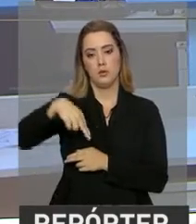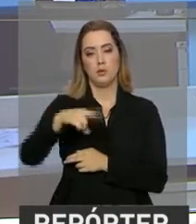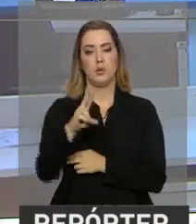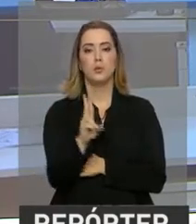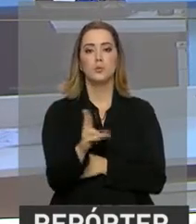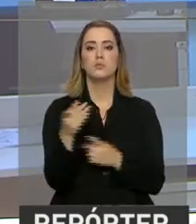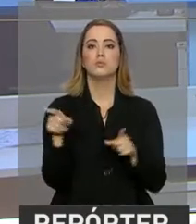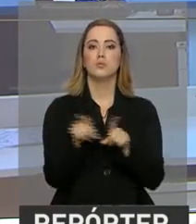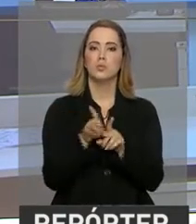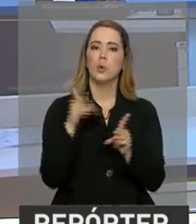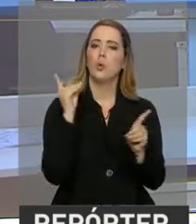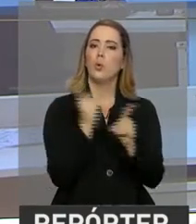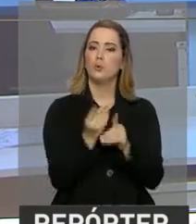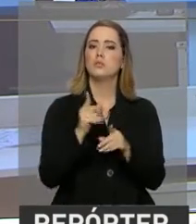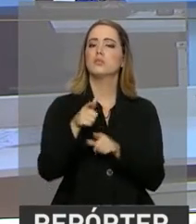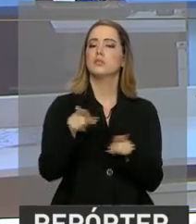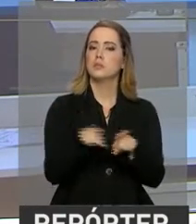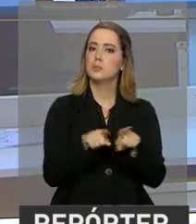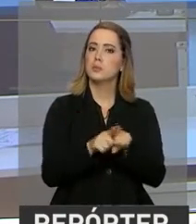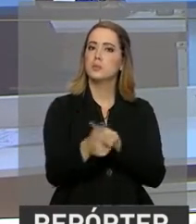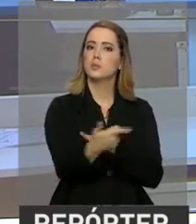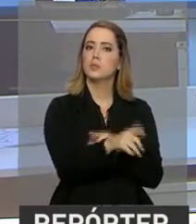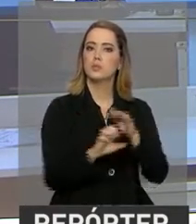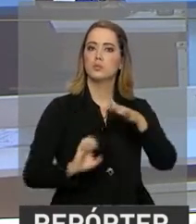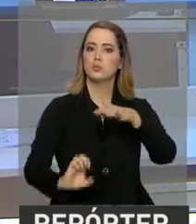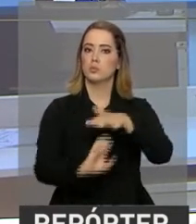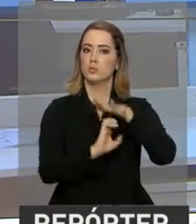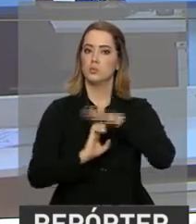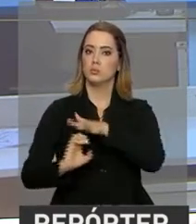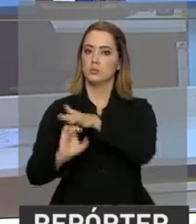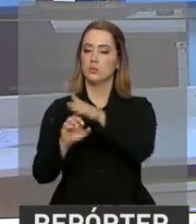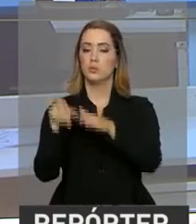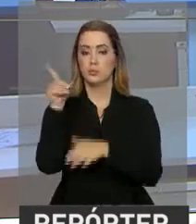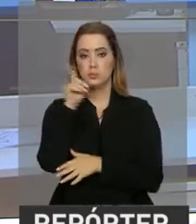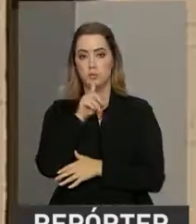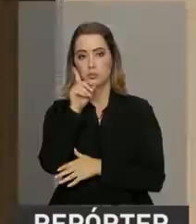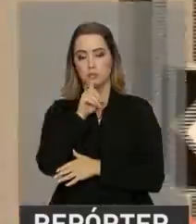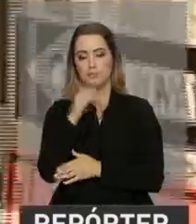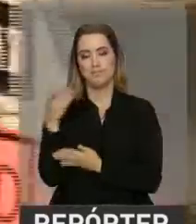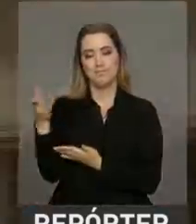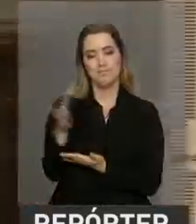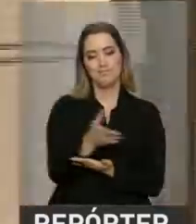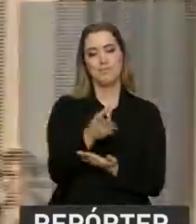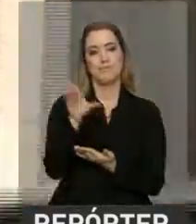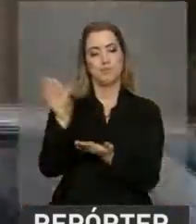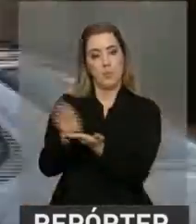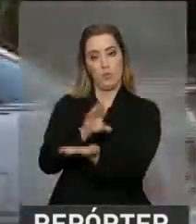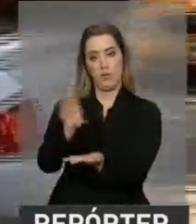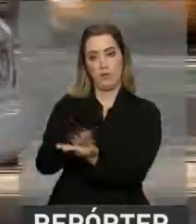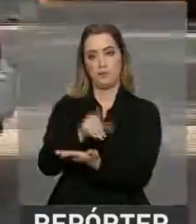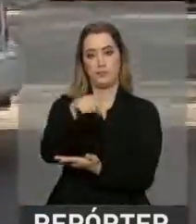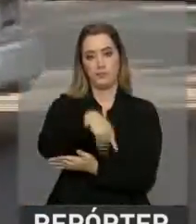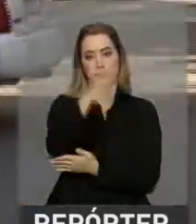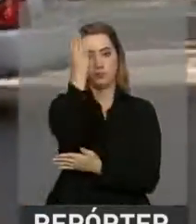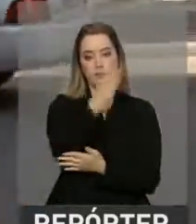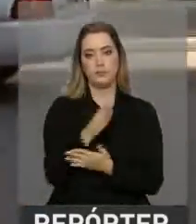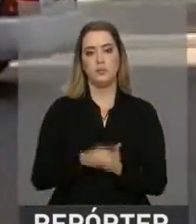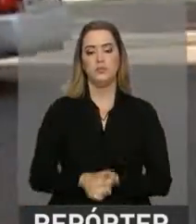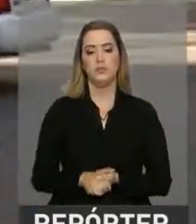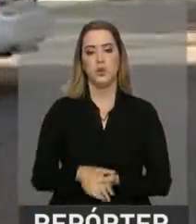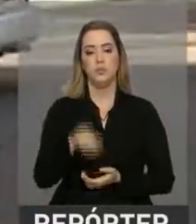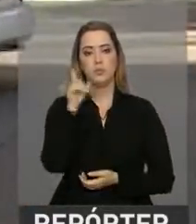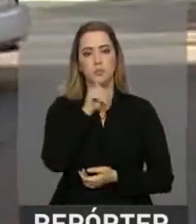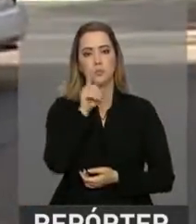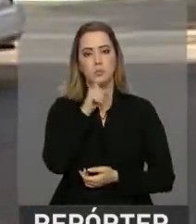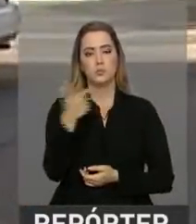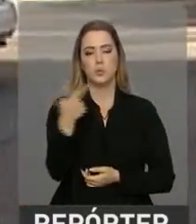para encontrar empresários americanos e atrair investimentos para o país os estados unidos são o segundo parceiro